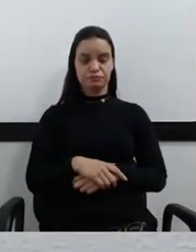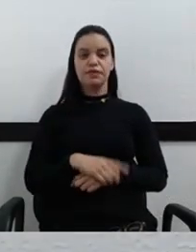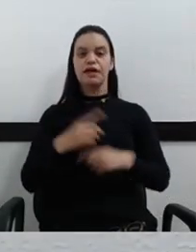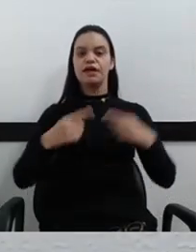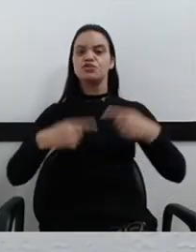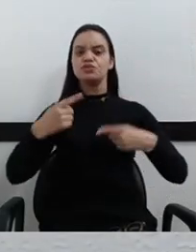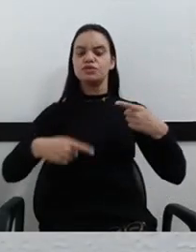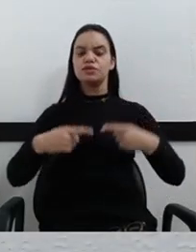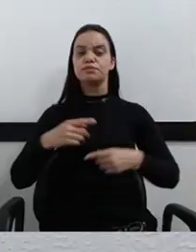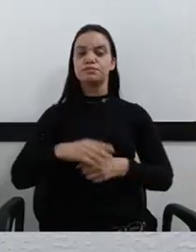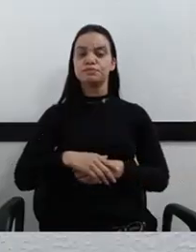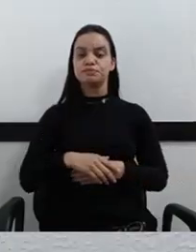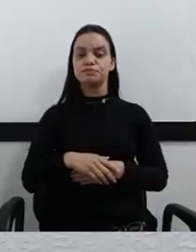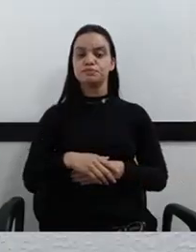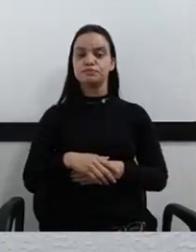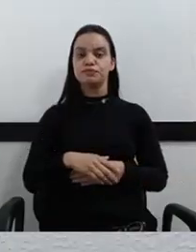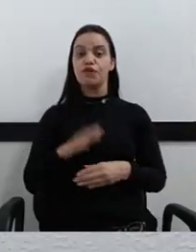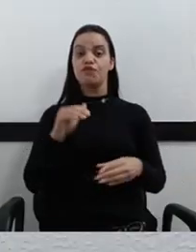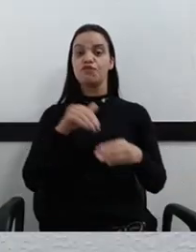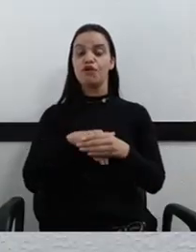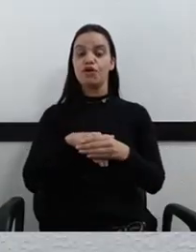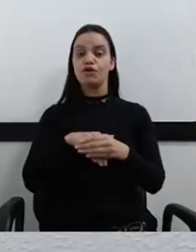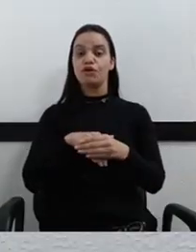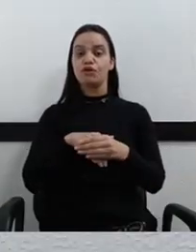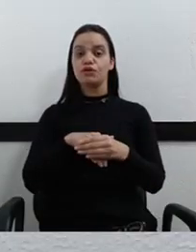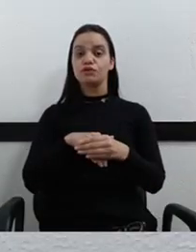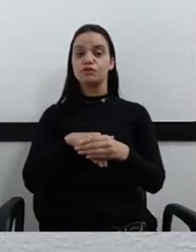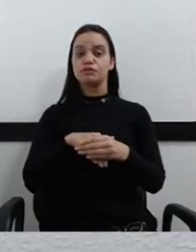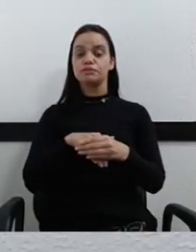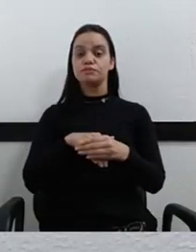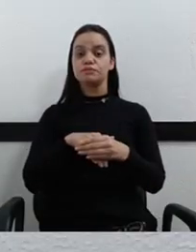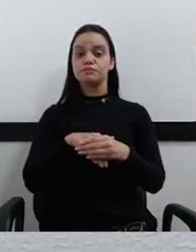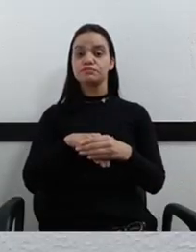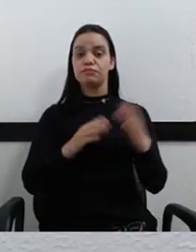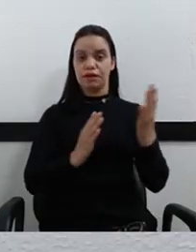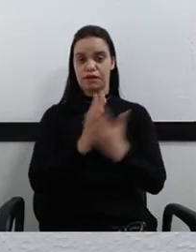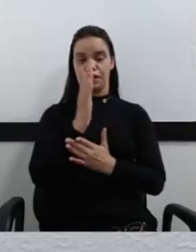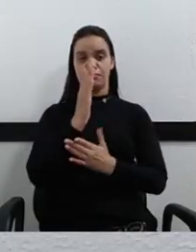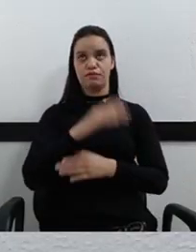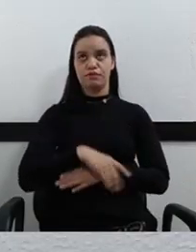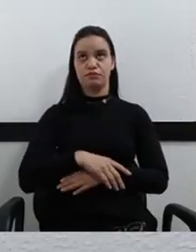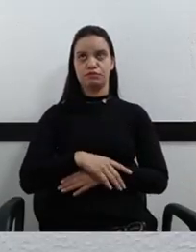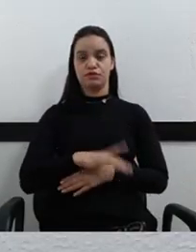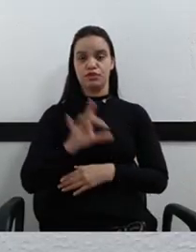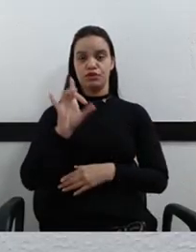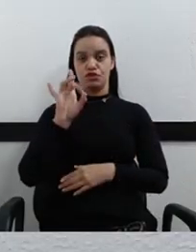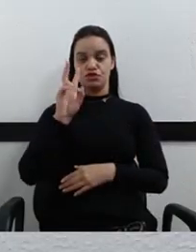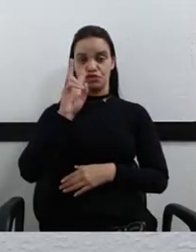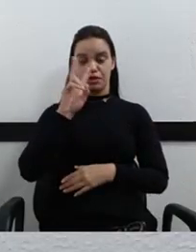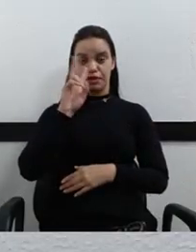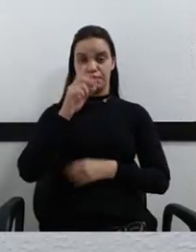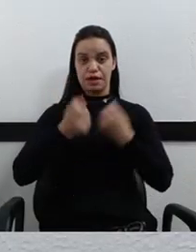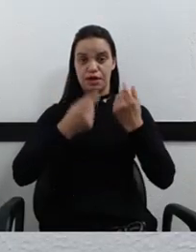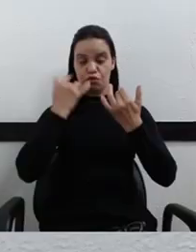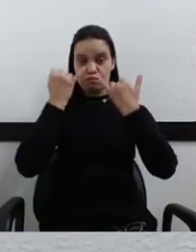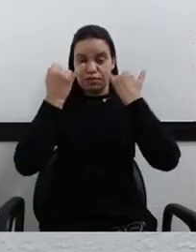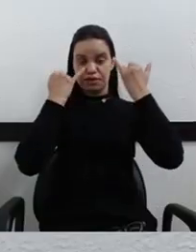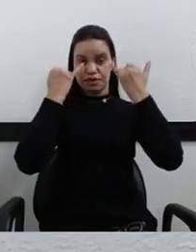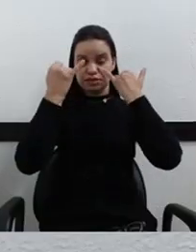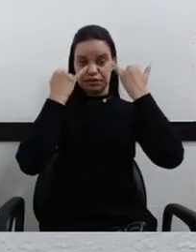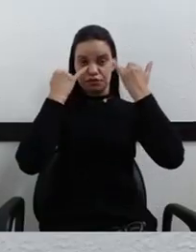discussão? Em votação, os que concordam permaneçam como estão. Aprovado. Eu vou só fazer uma retificação com relação